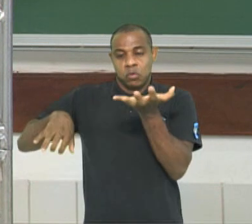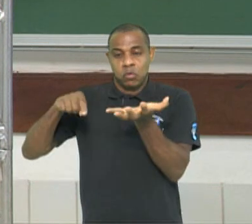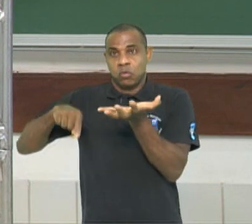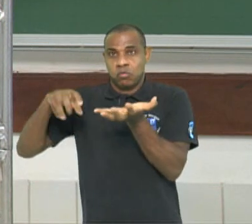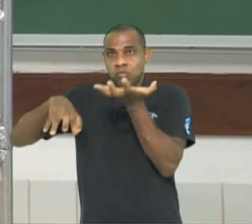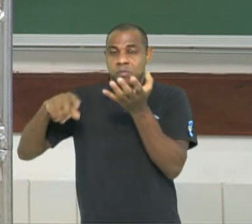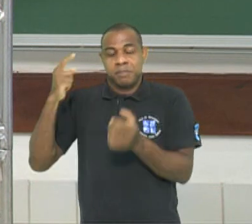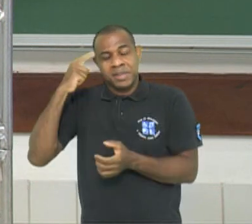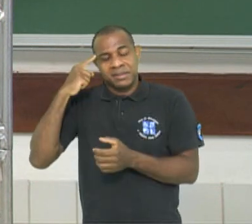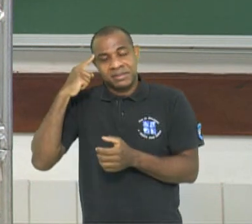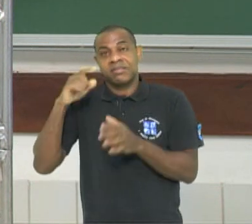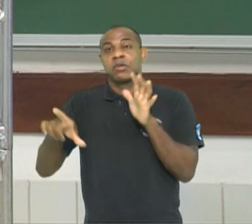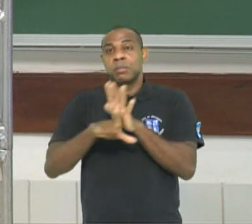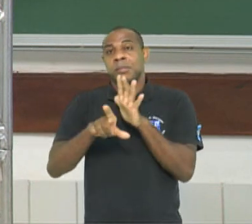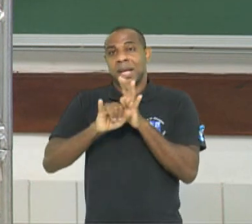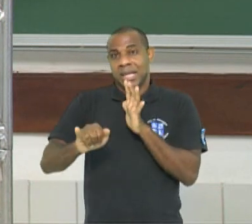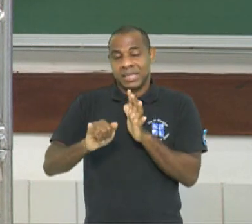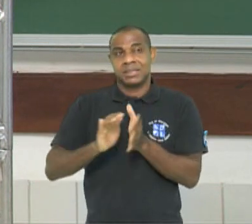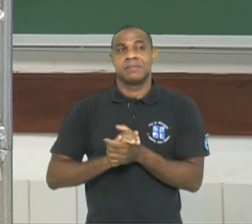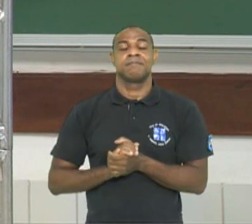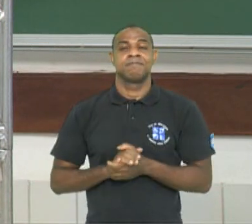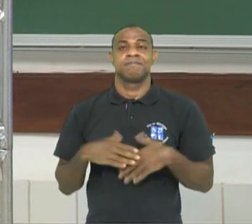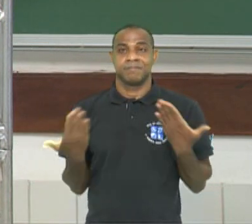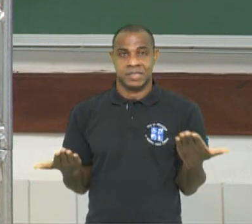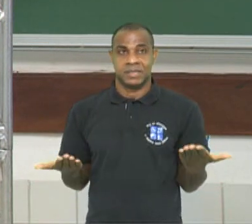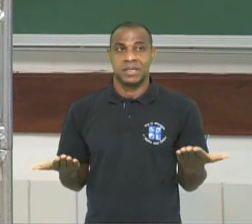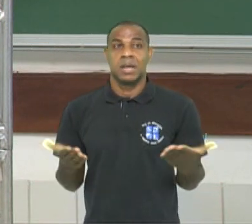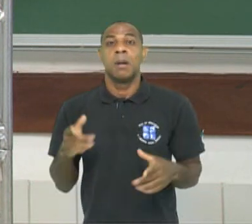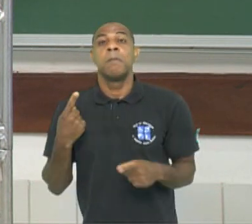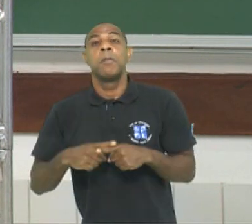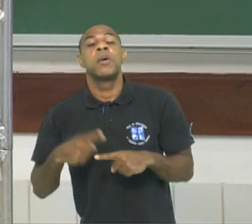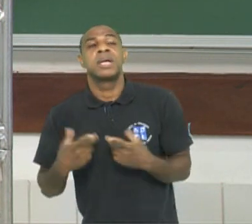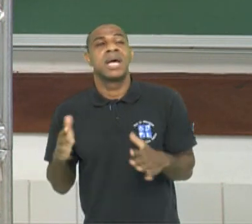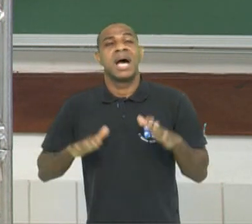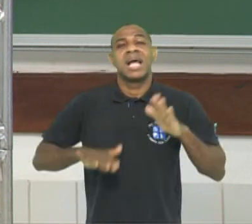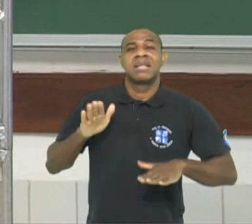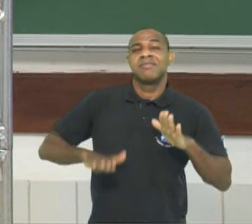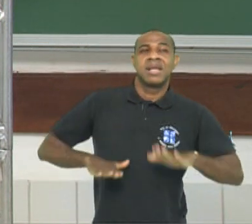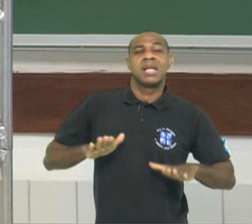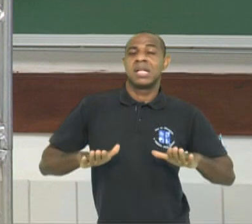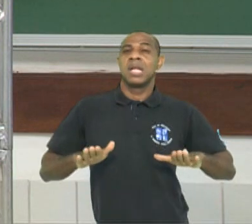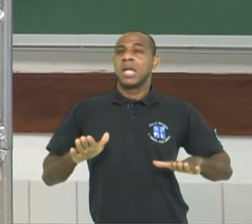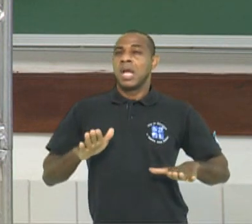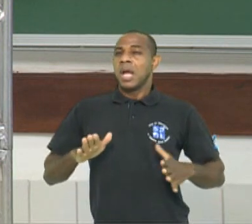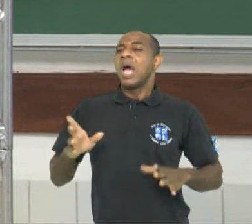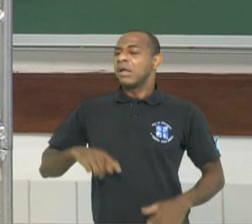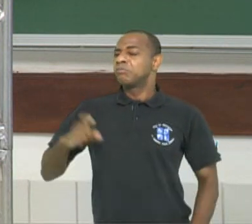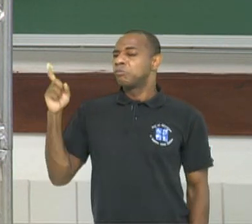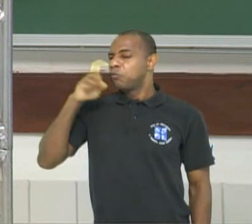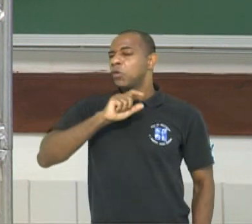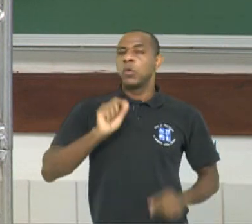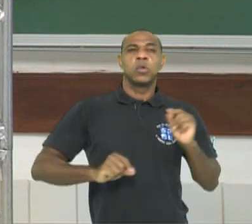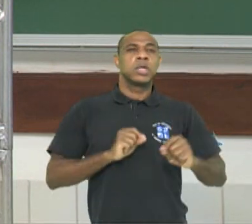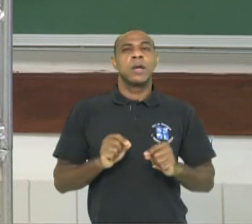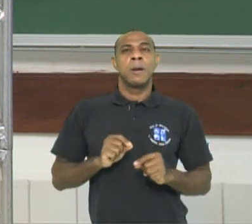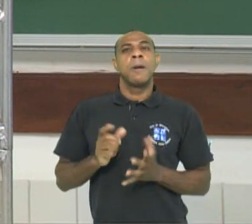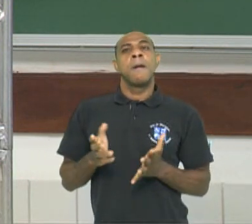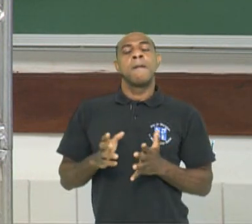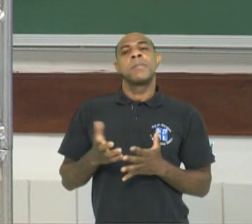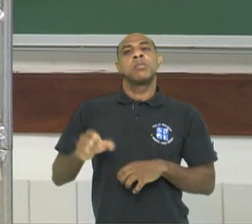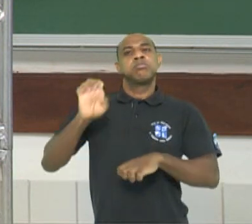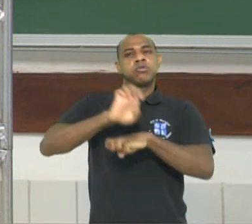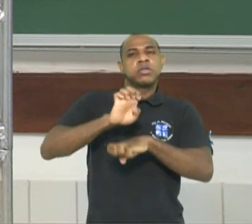Nacional pensasse uma lei, uma diretriz. Porque muitas vezes fica também muito difícil para o Estado, para